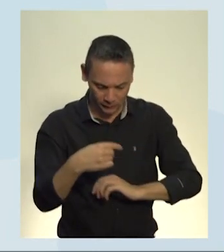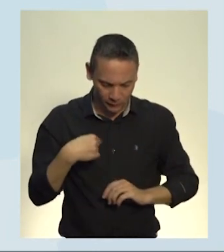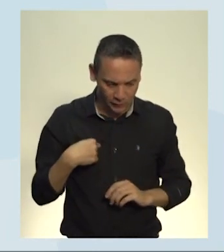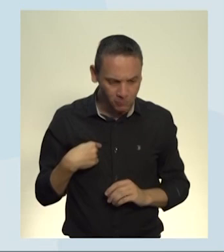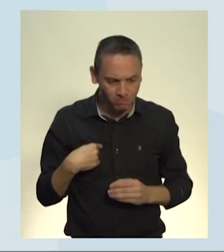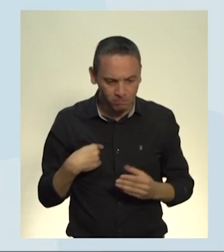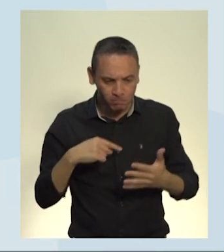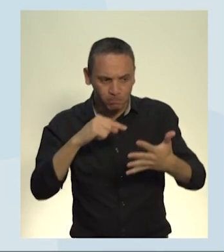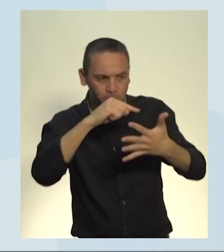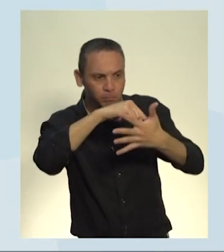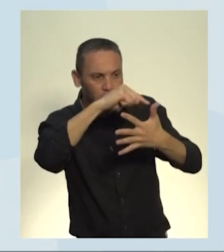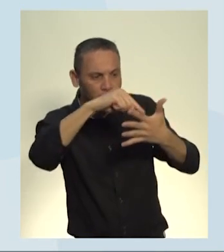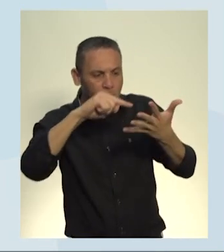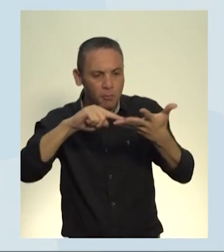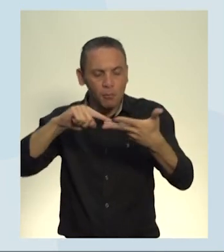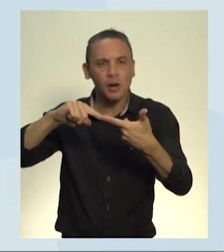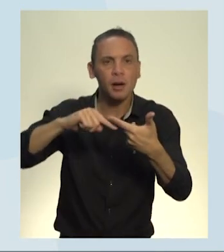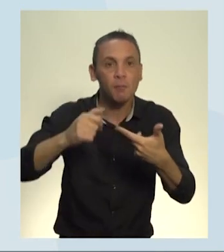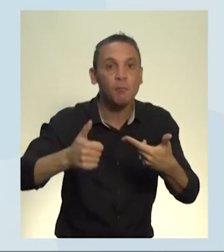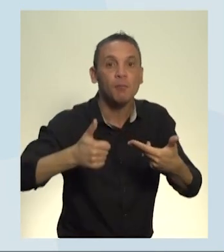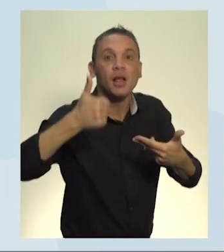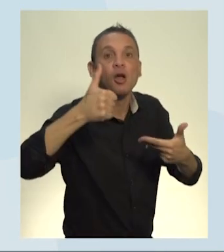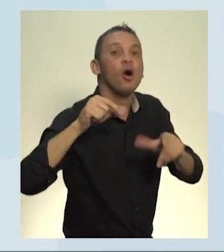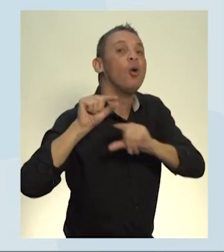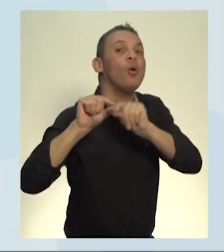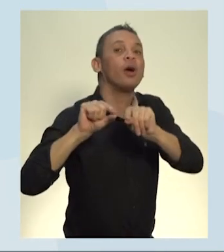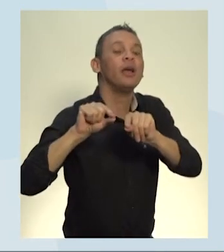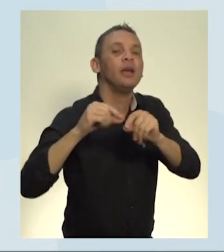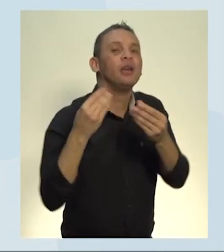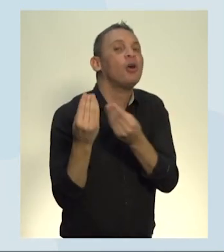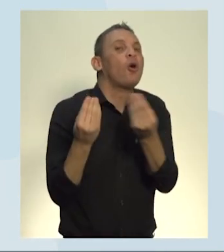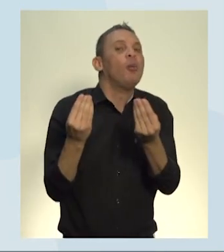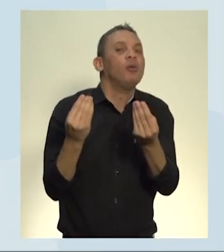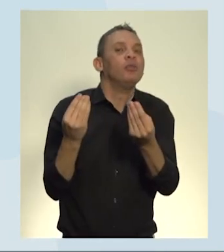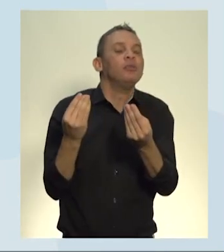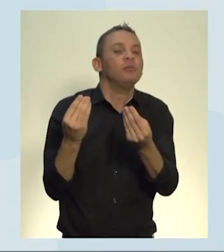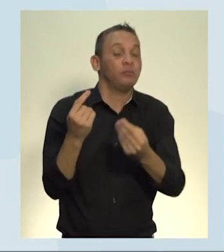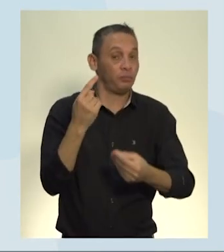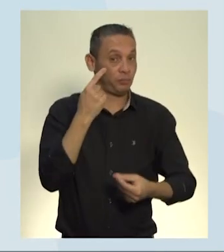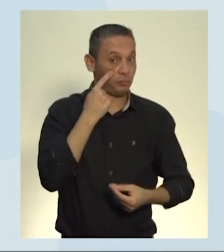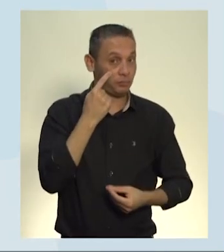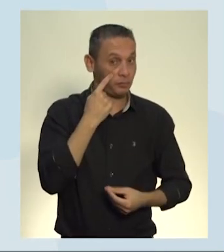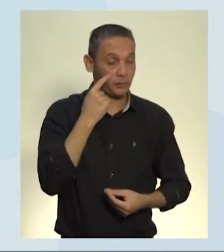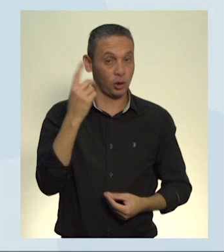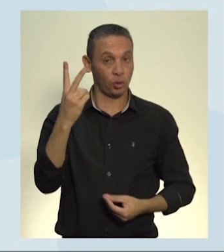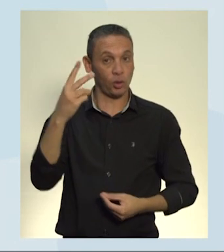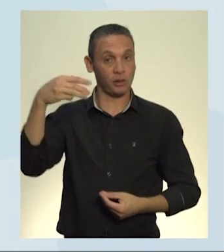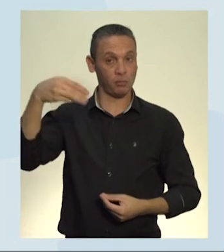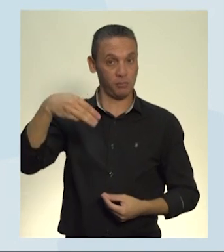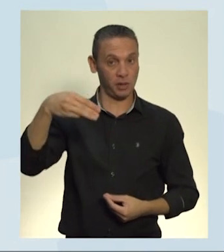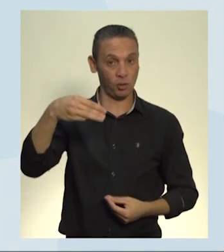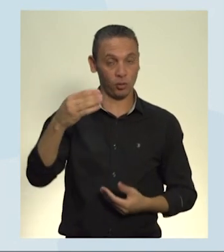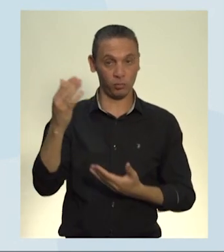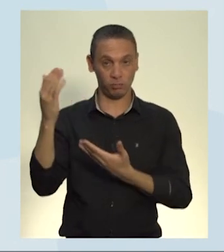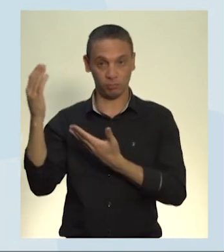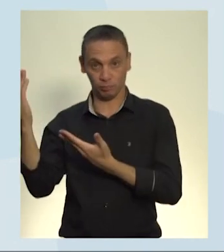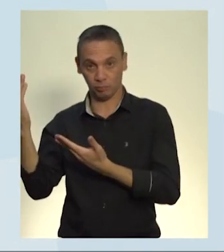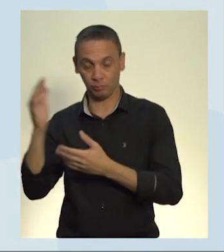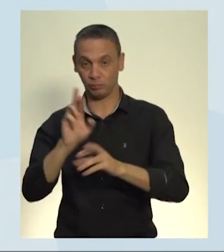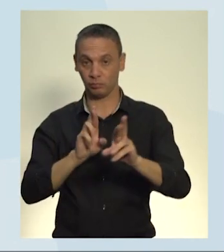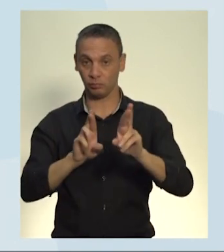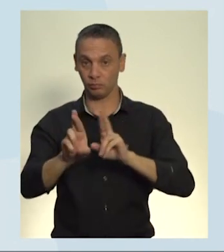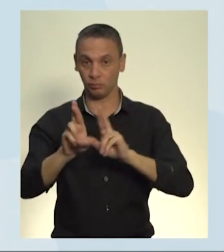ver quais aspectos vocês melhoram e como vocês vão fazer isso, tá certo? Vou deixar 2 minutinhos e